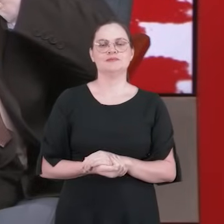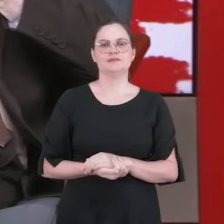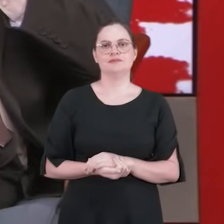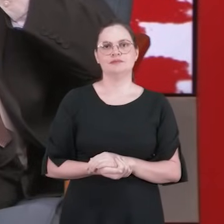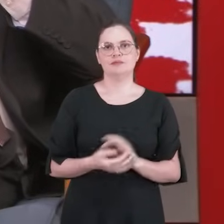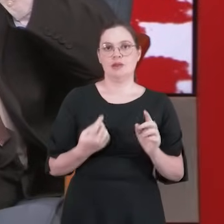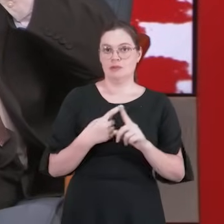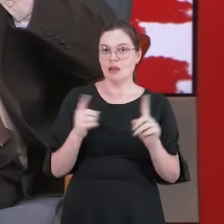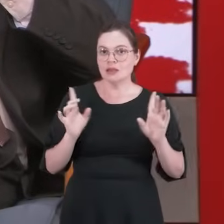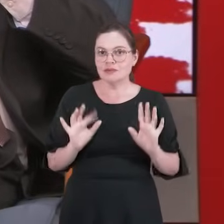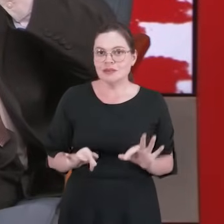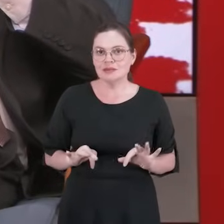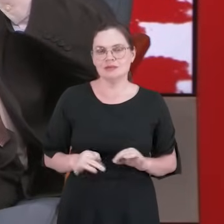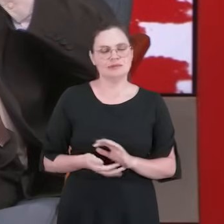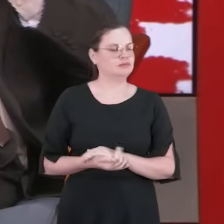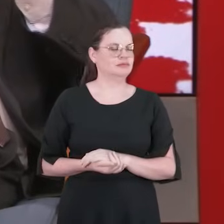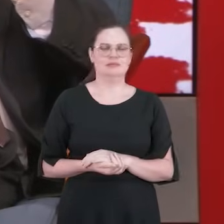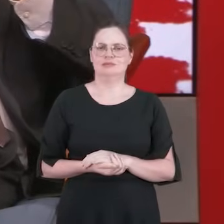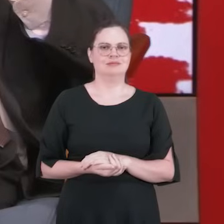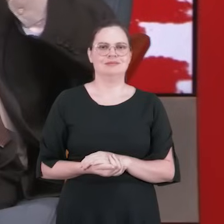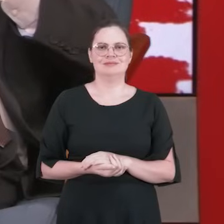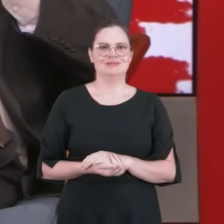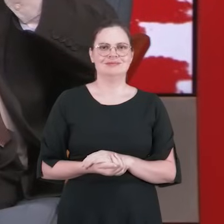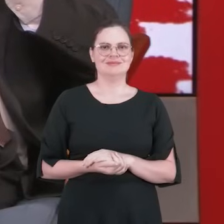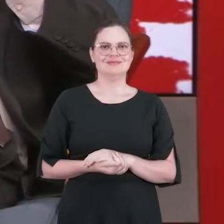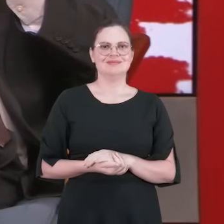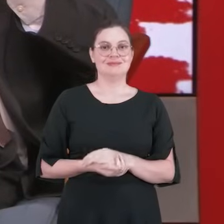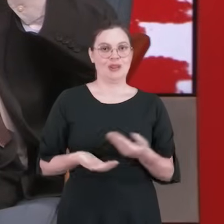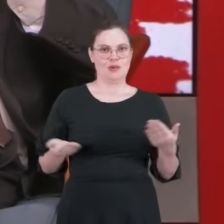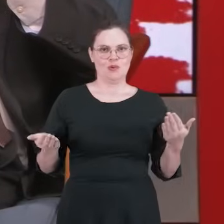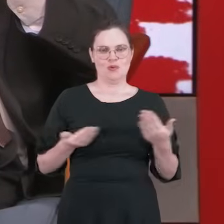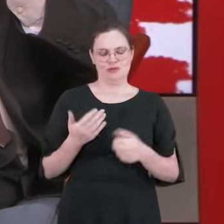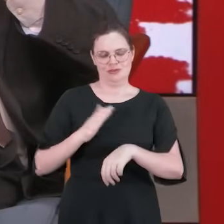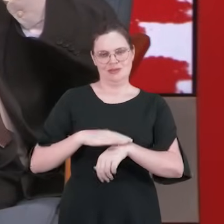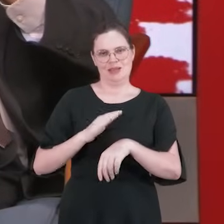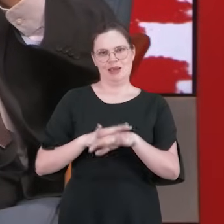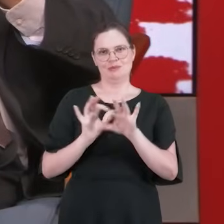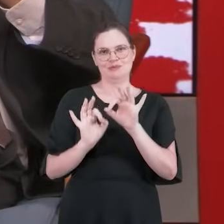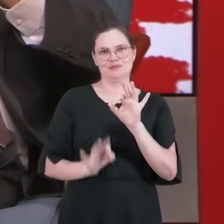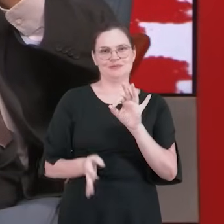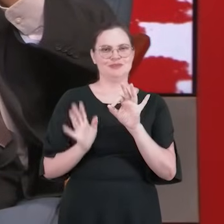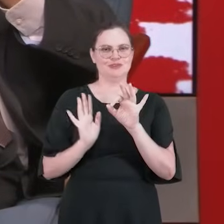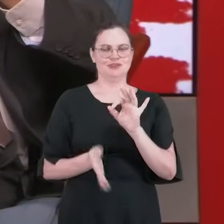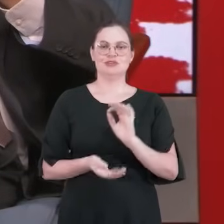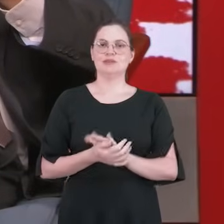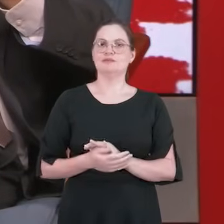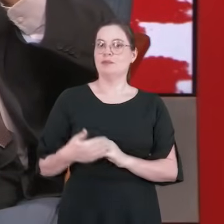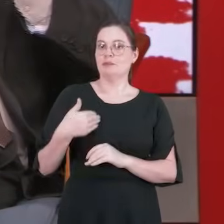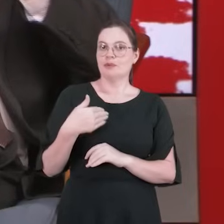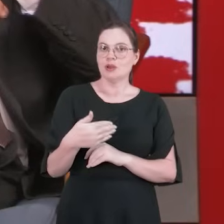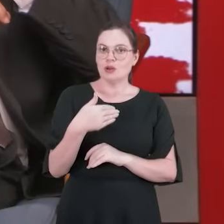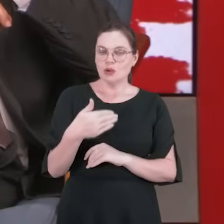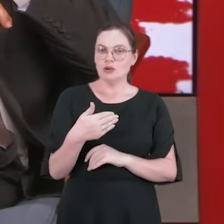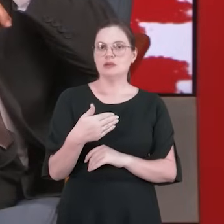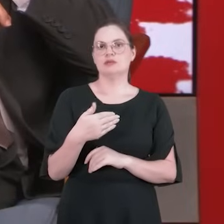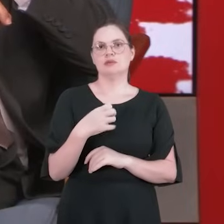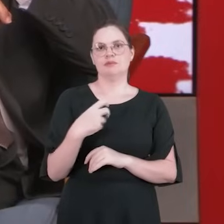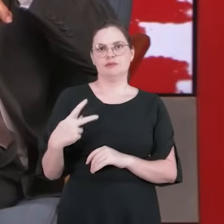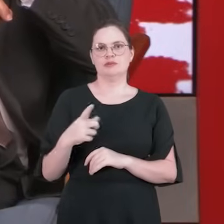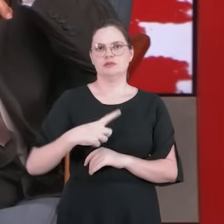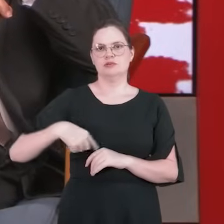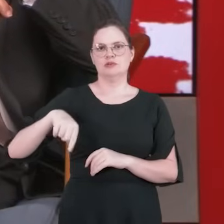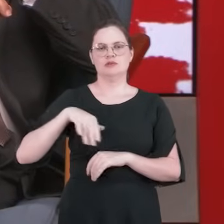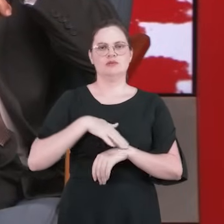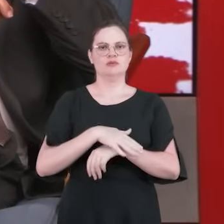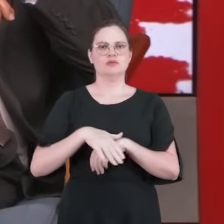não acaba aí não. Mas hoje o tempo já está vencido e na próxima nós